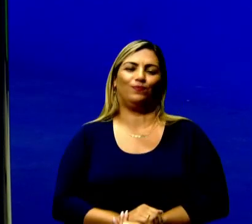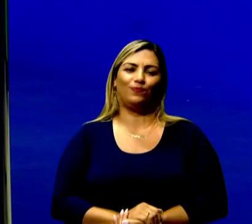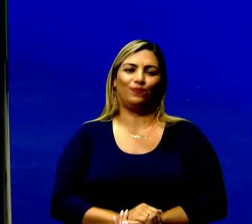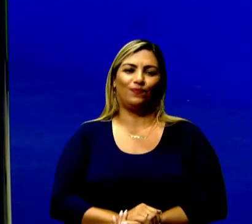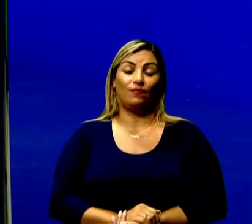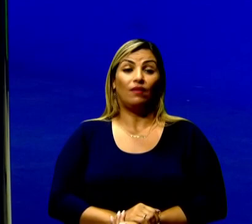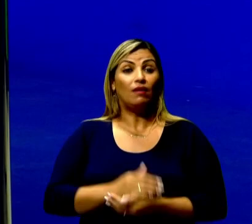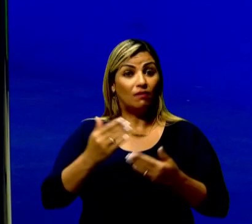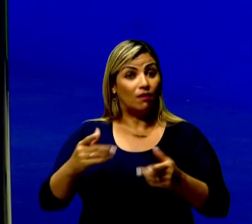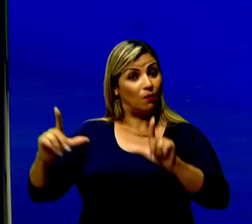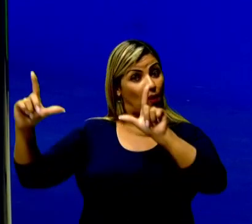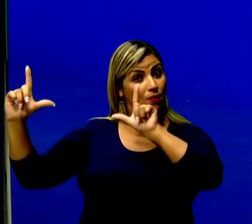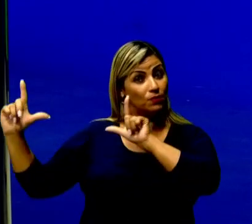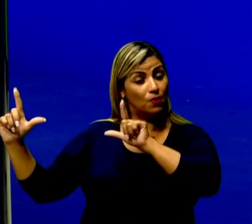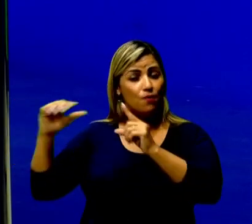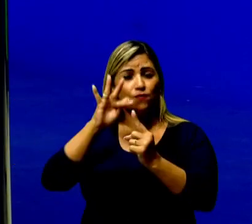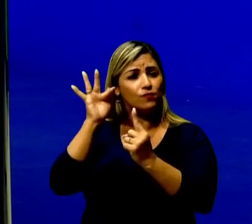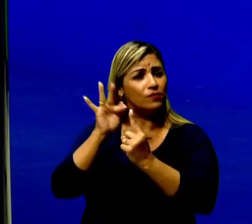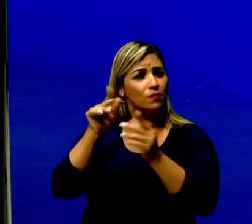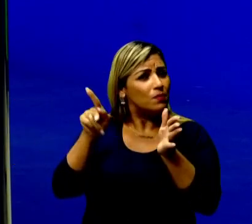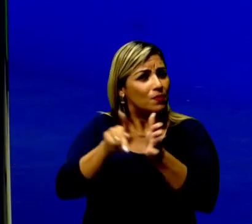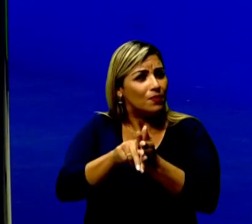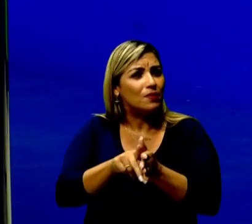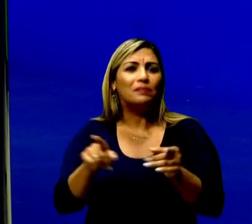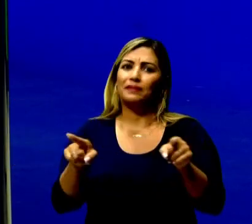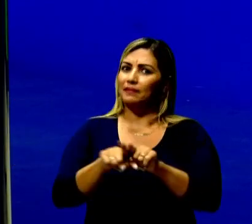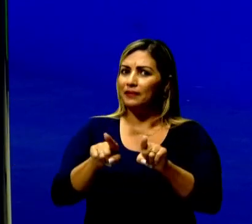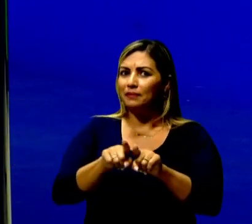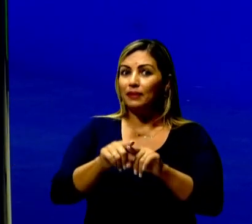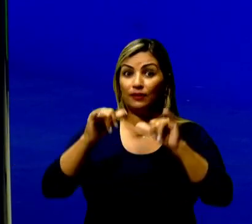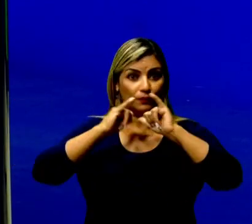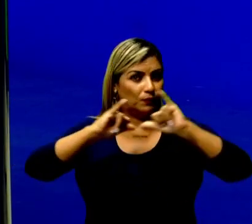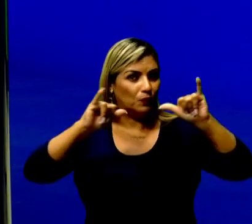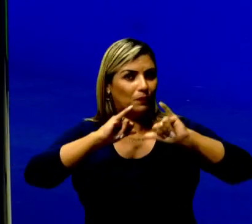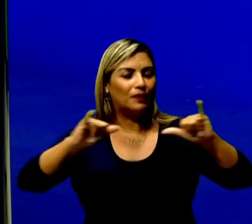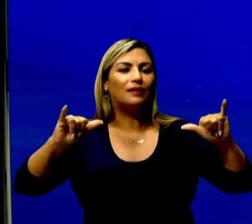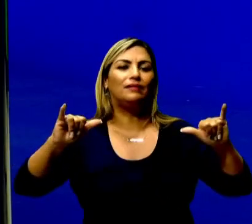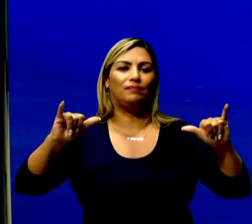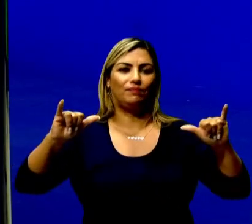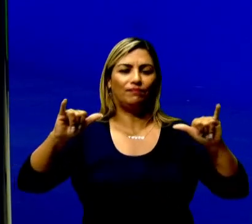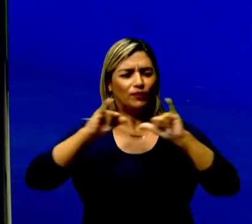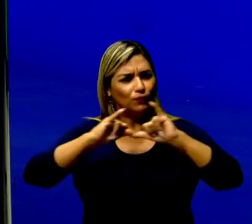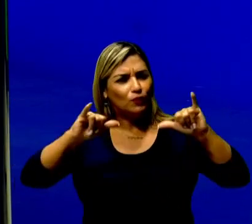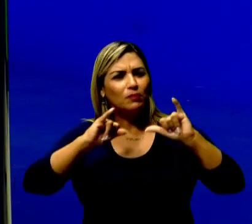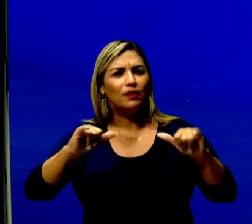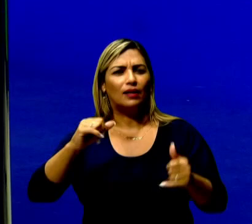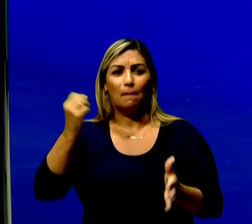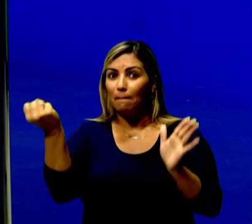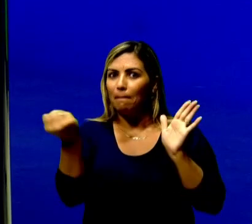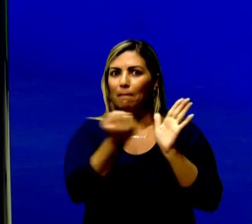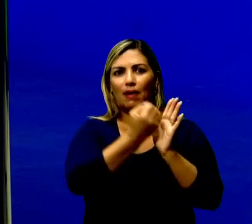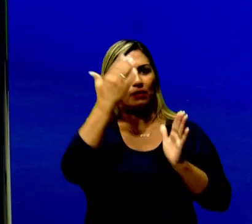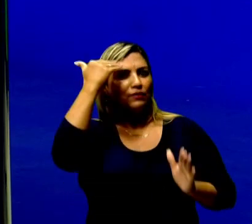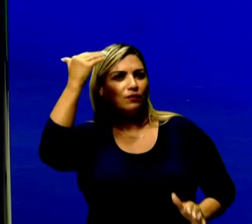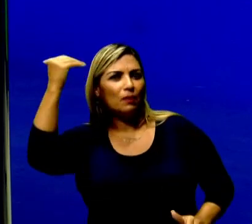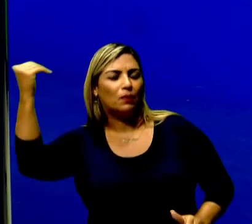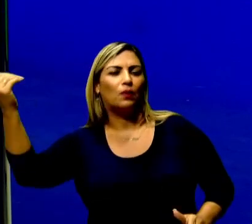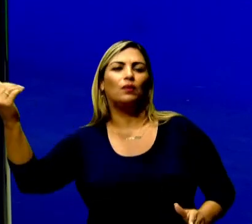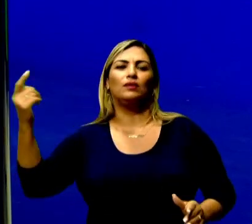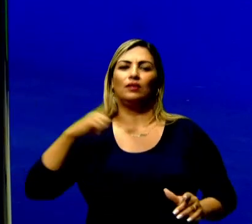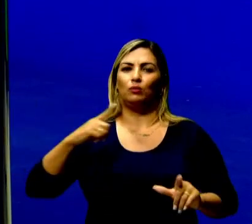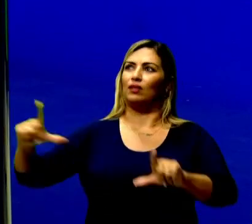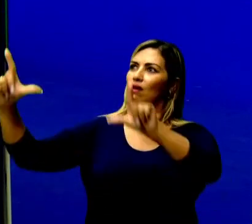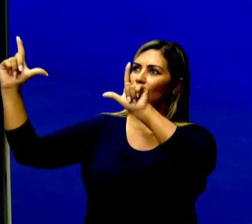produto então o alto dó ele tem essa função uma função também informativa né grandes marcas são conhecidas pela